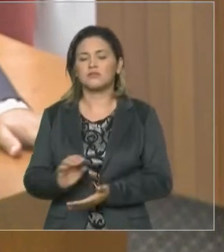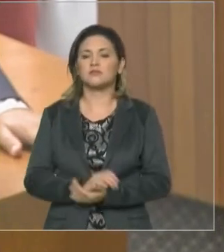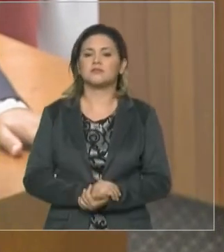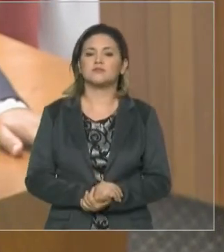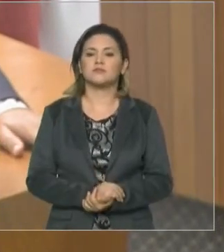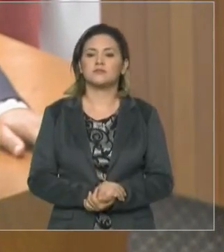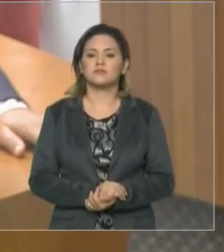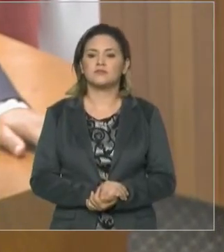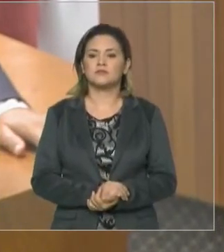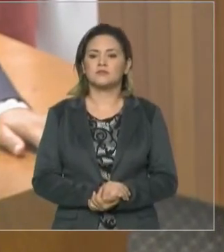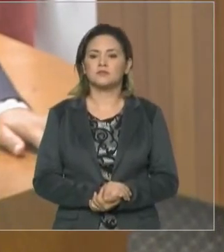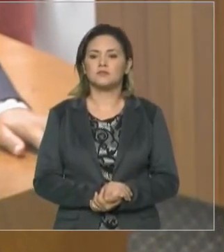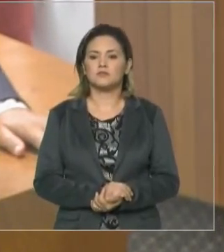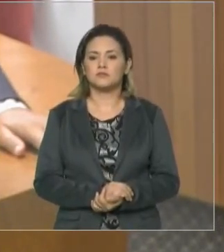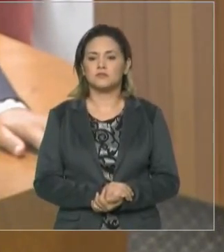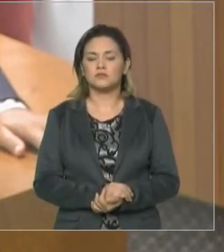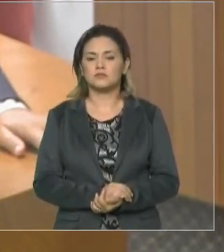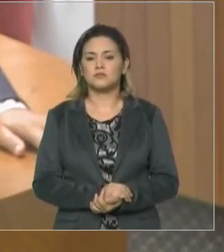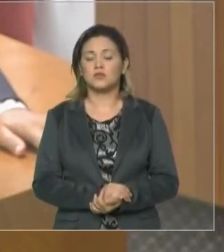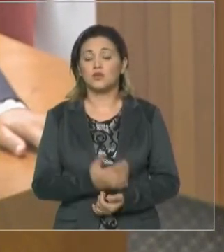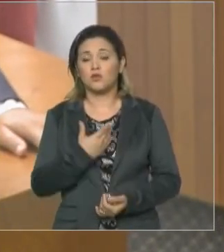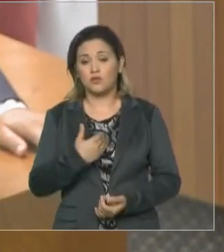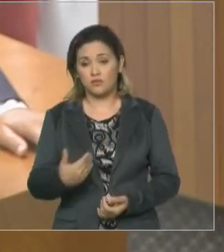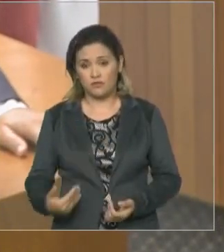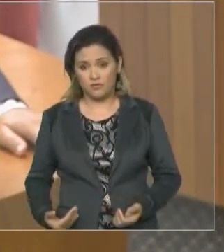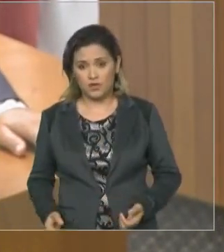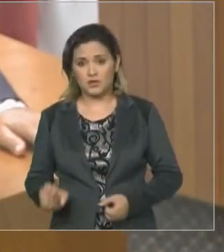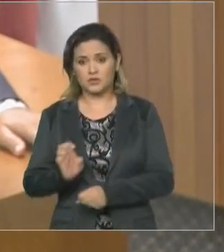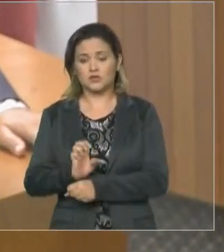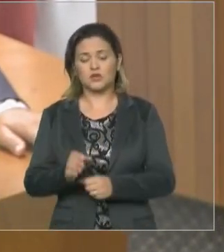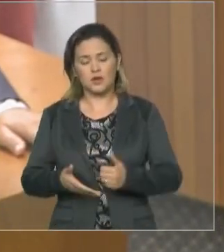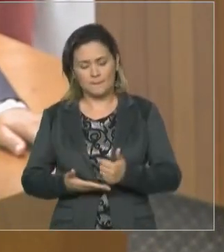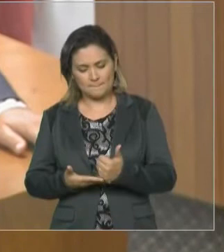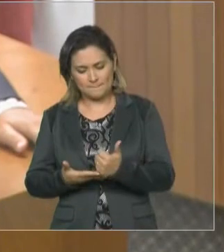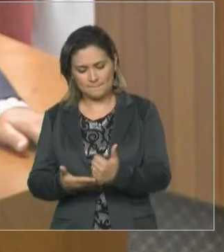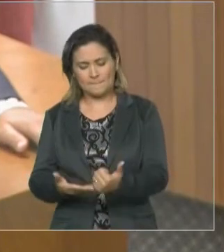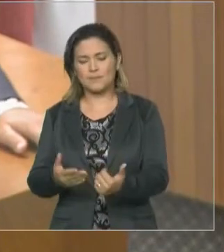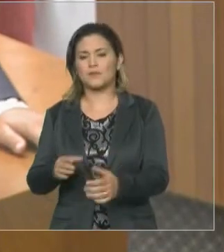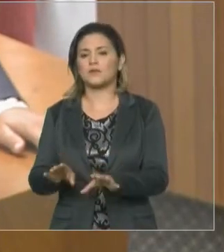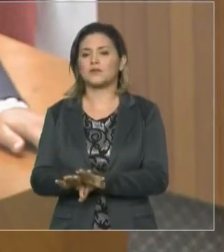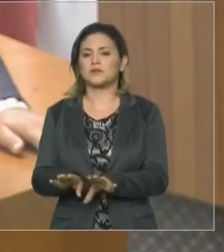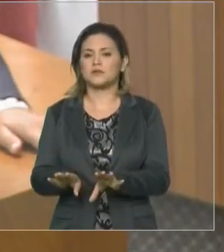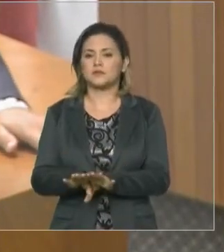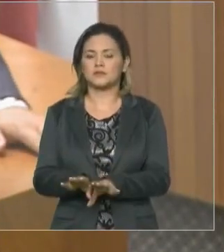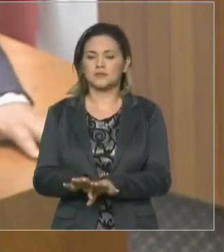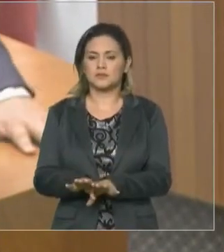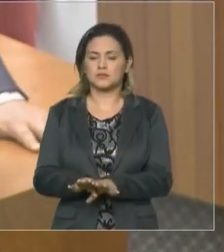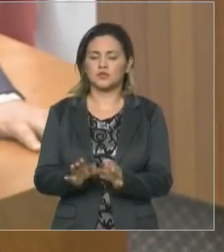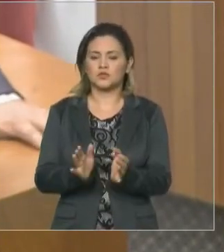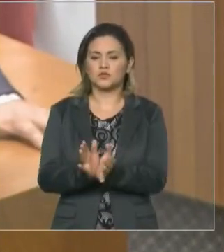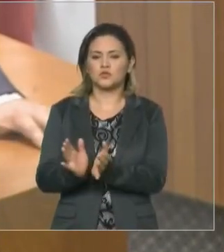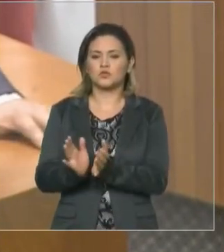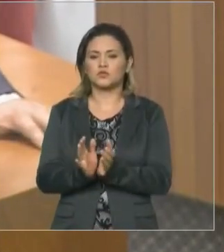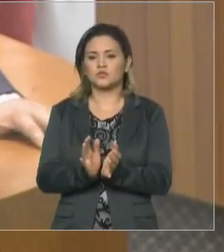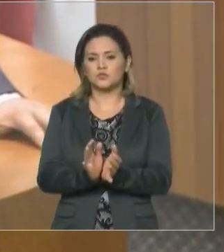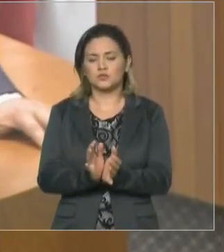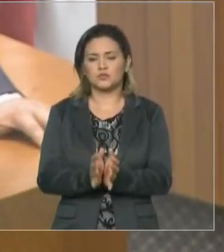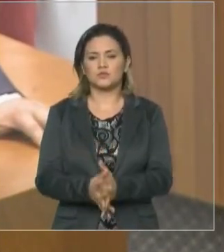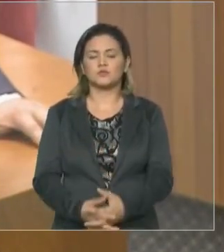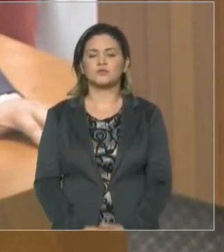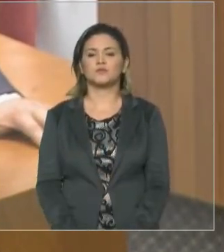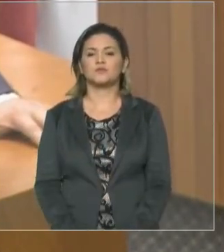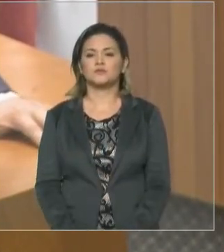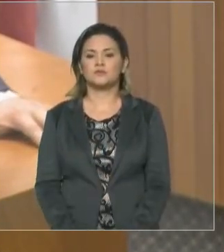destacar que o governo do Estado deu um apoio muito importante a todos os times do Campeonato